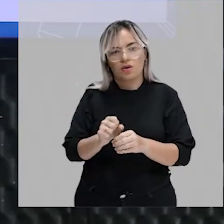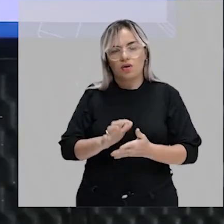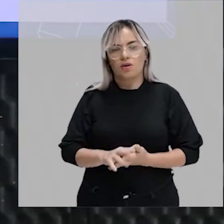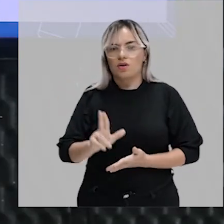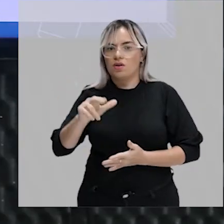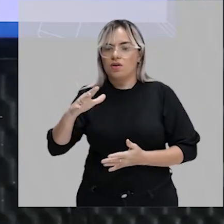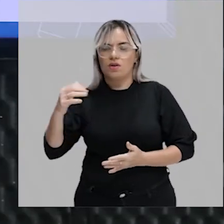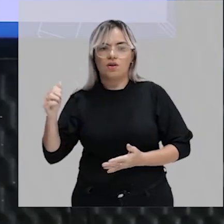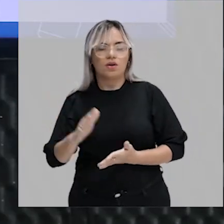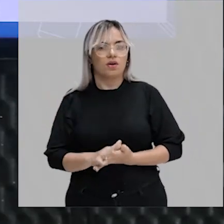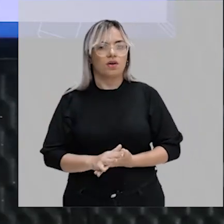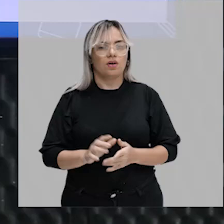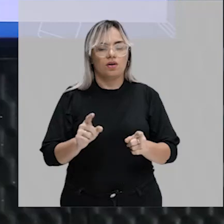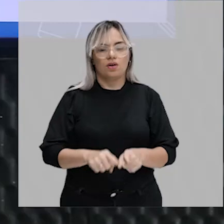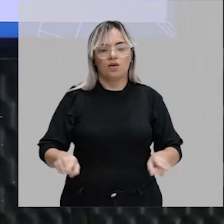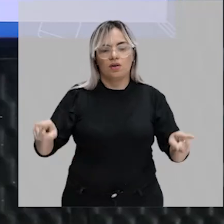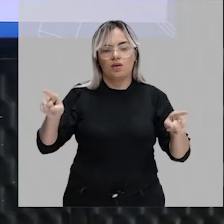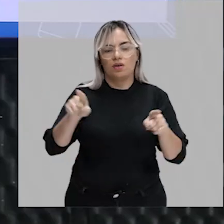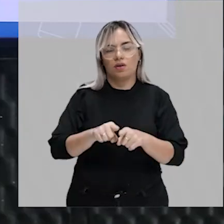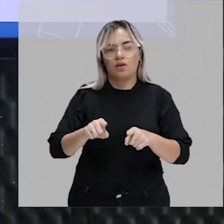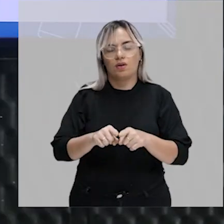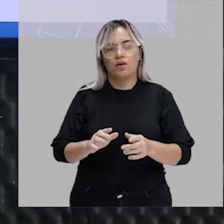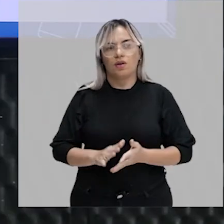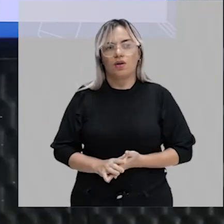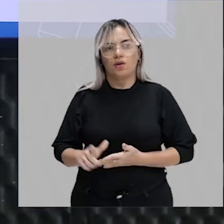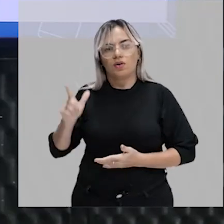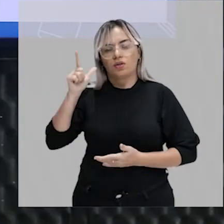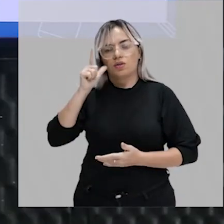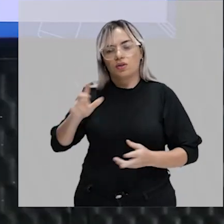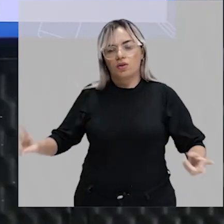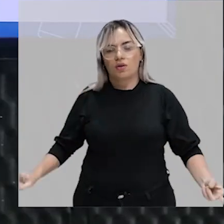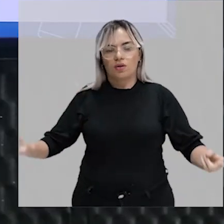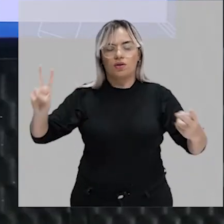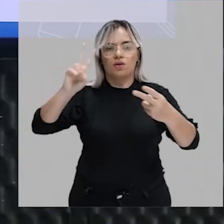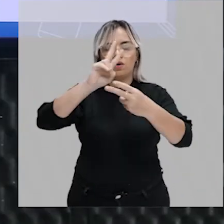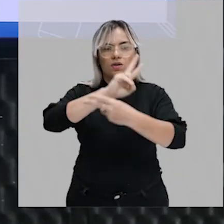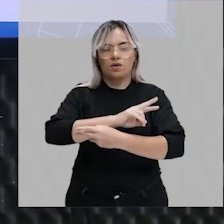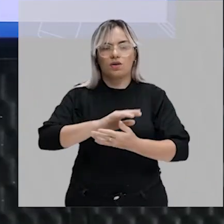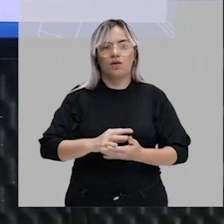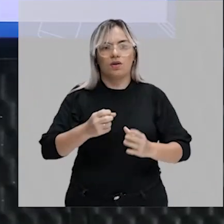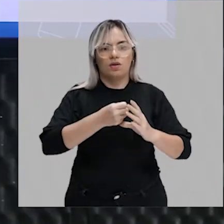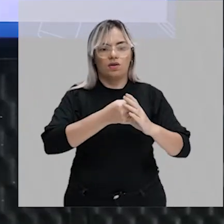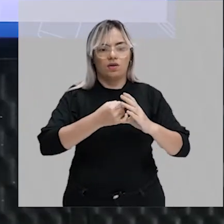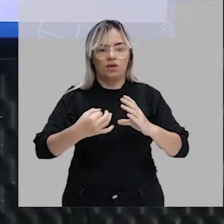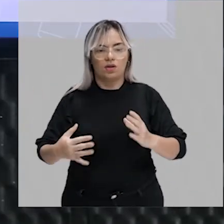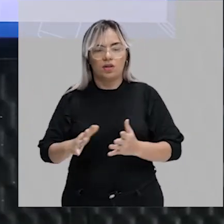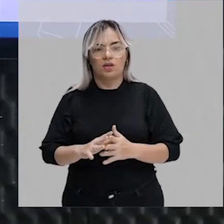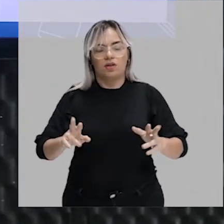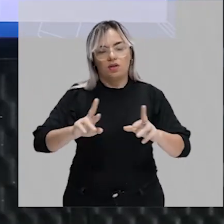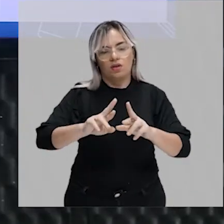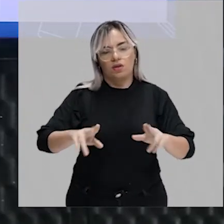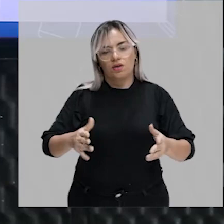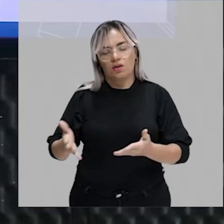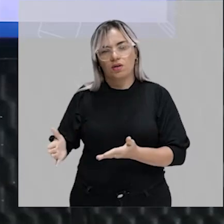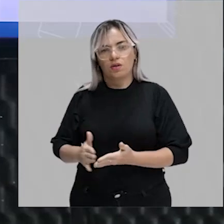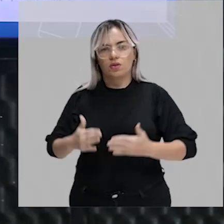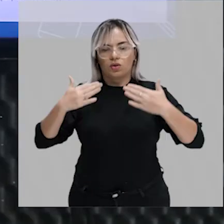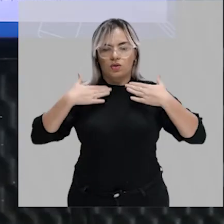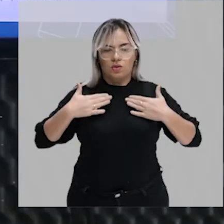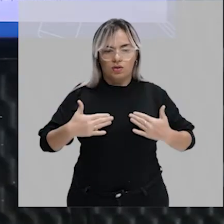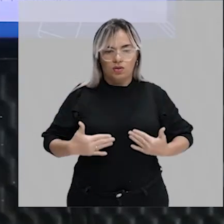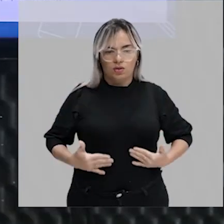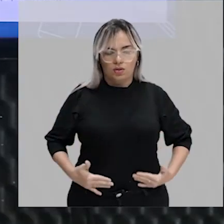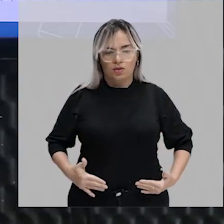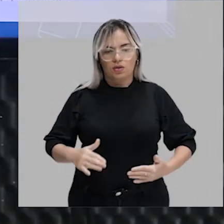vai haver também essa capacidade de cruzamento entre indivíduos que têm características tão diferentes. Então, por isso vai ter